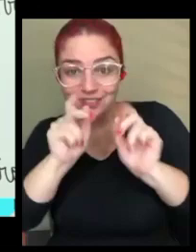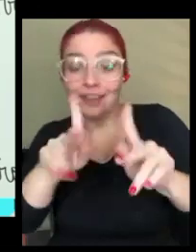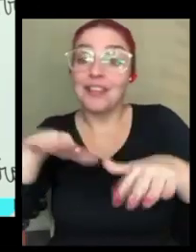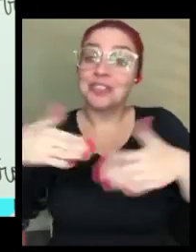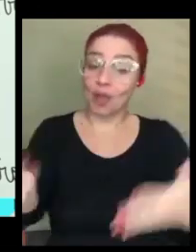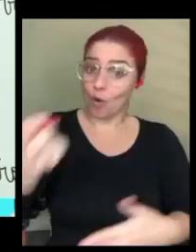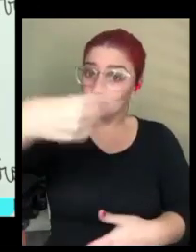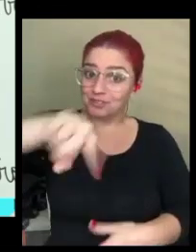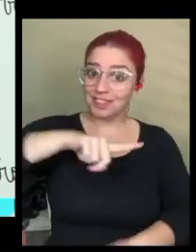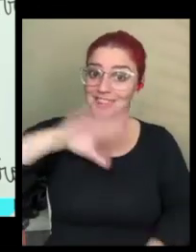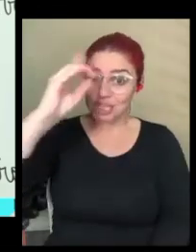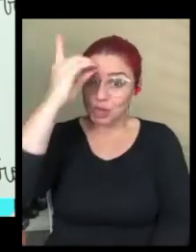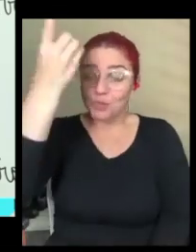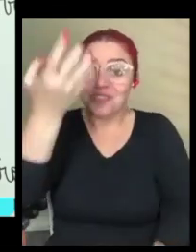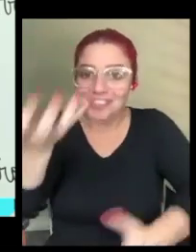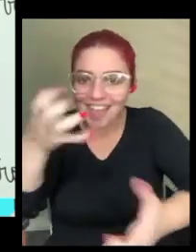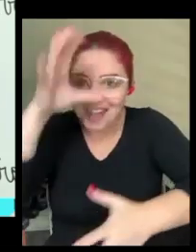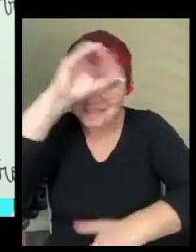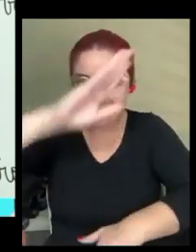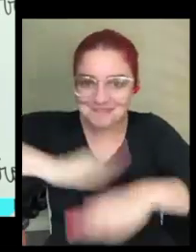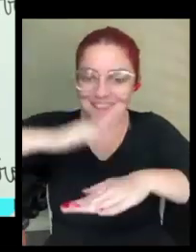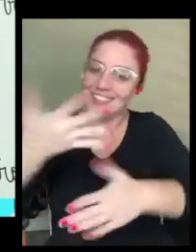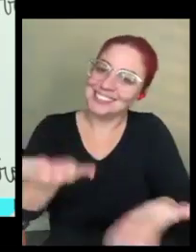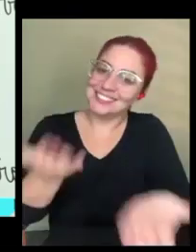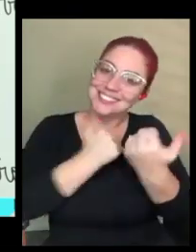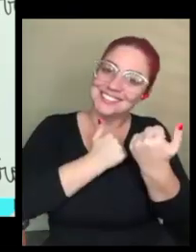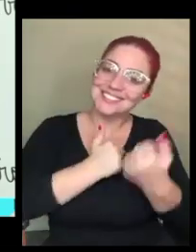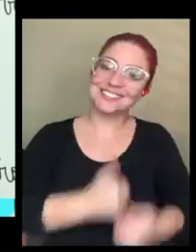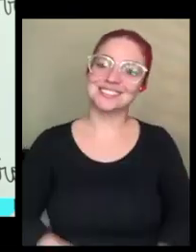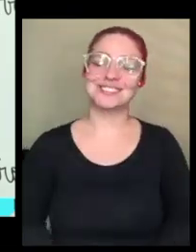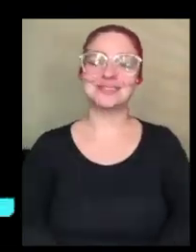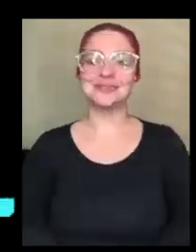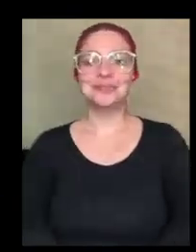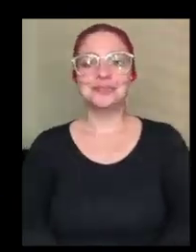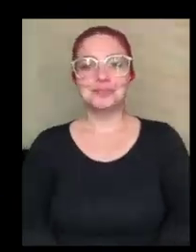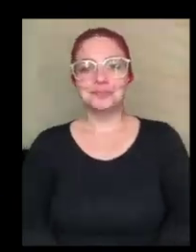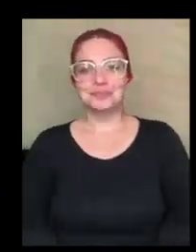Então, você tem dúvida e quer aprender mais? Vem comigo!